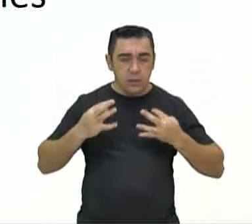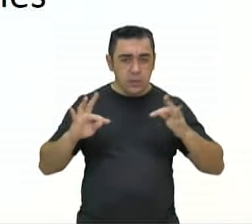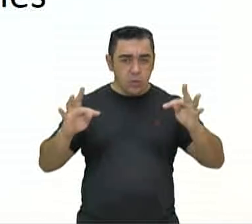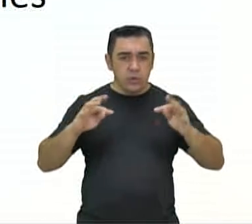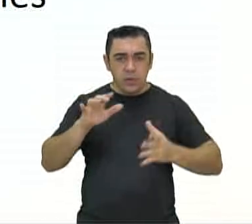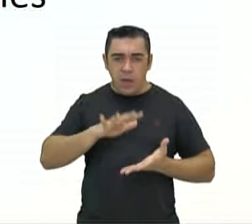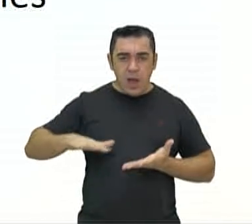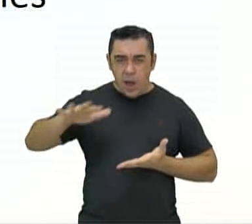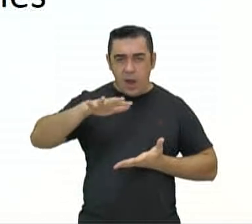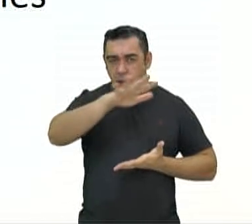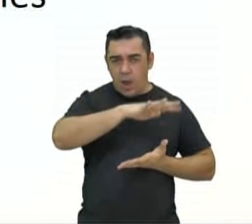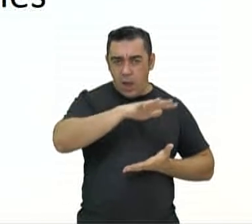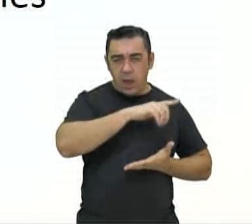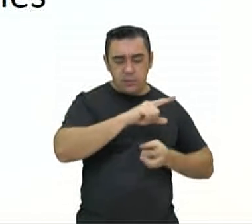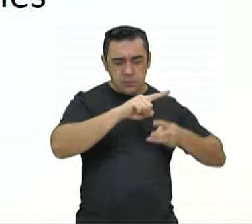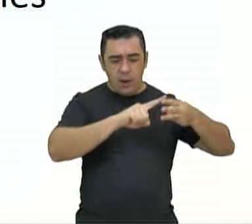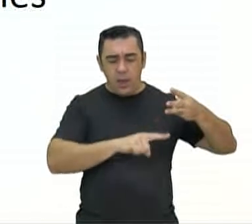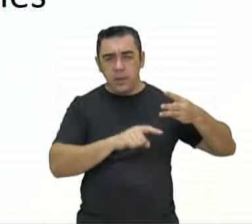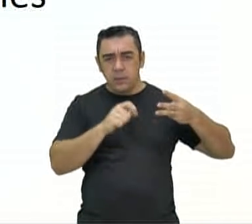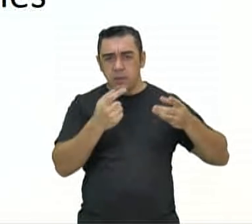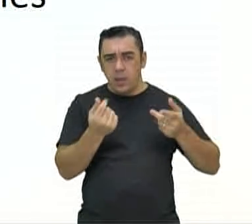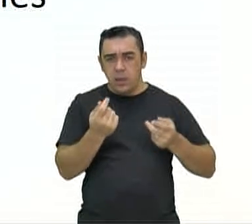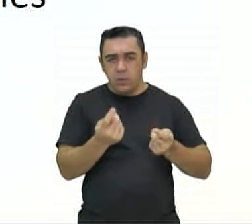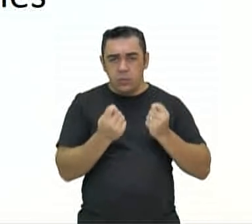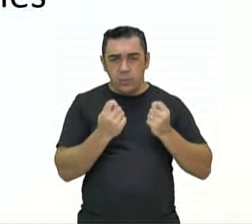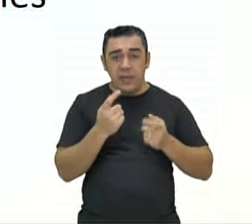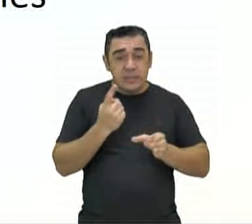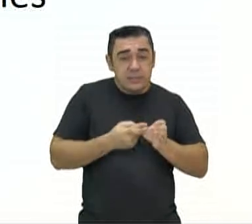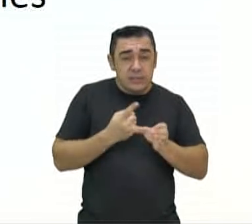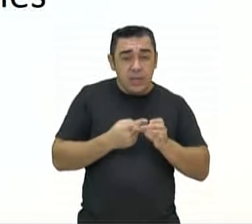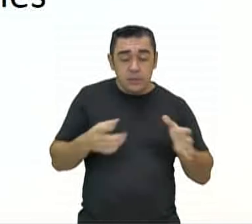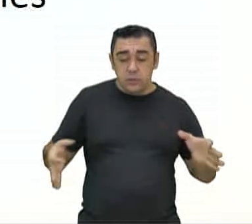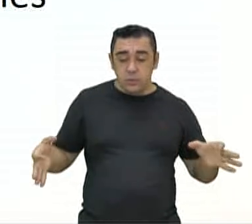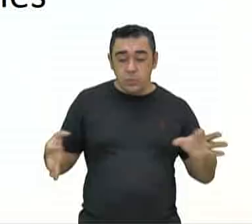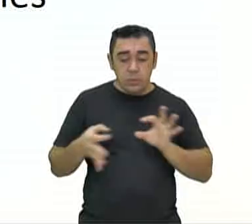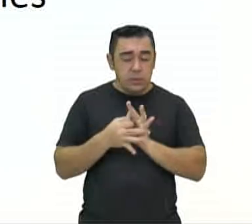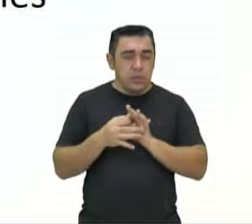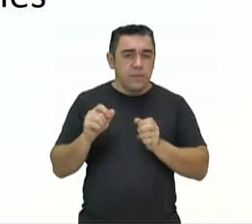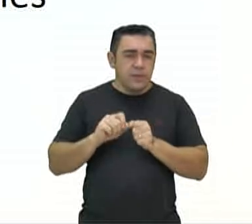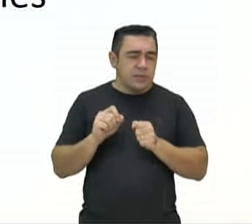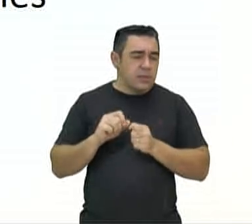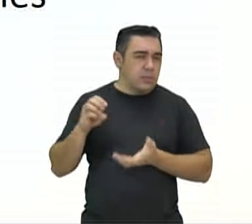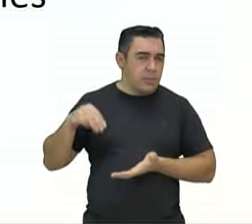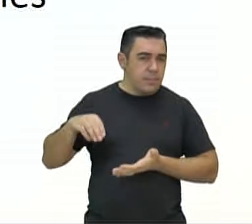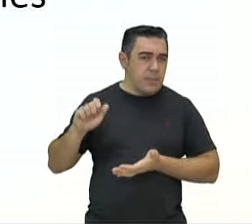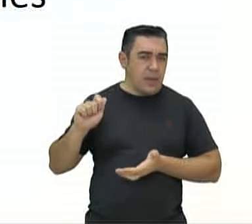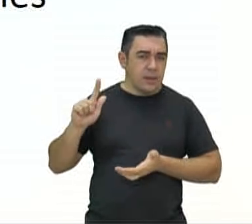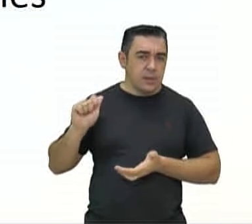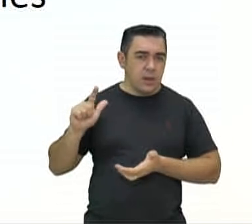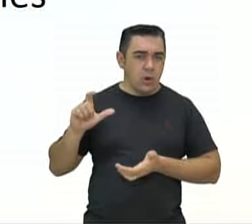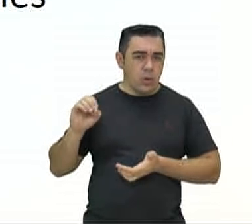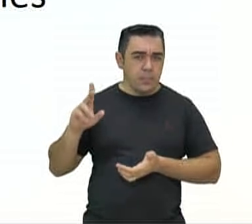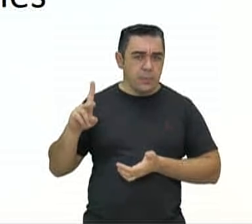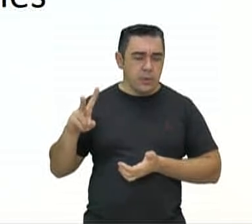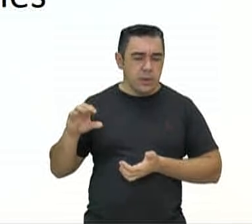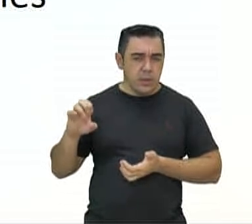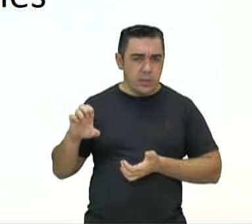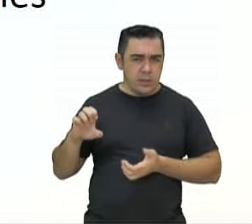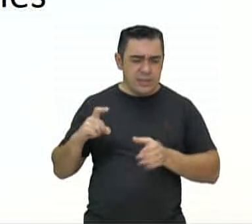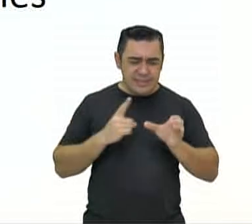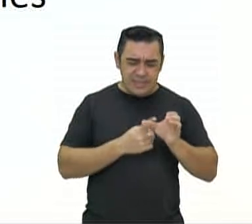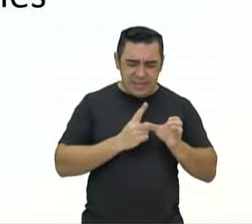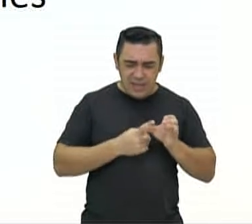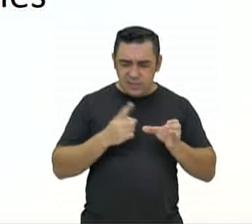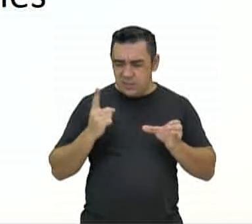economia, setor primário, secundário e terciário, né, onde as cidades passaram a se juntar formando uma megalópole. Cidades se